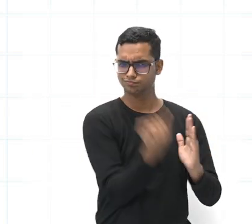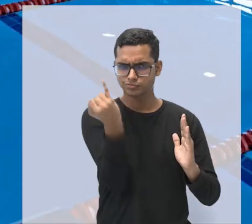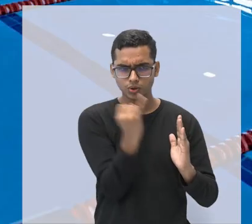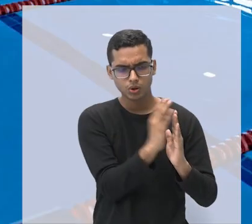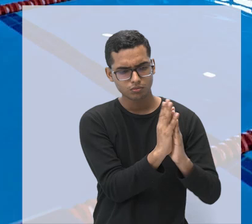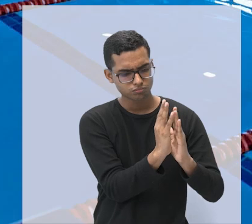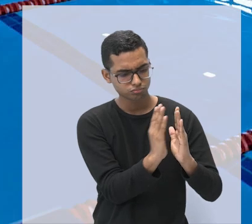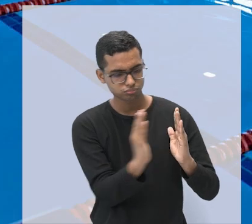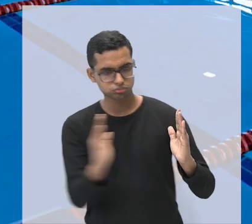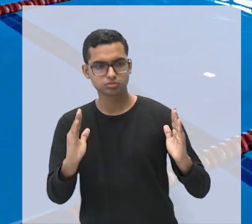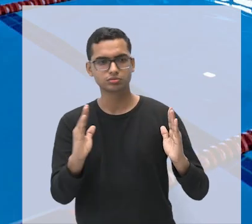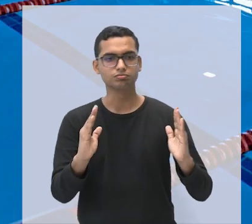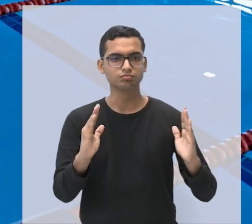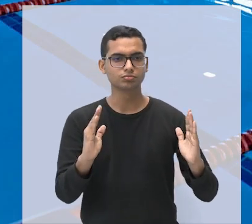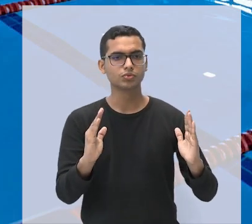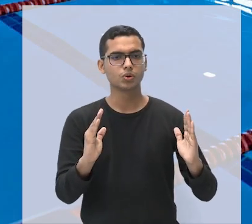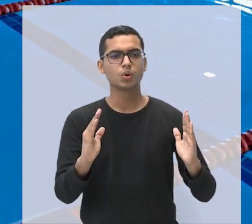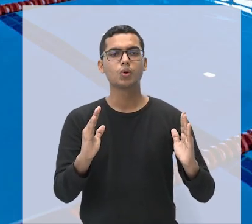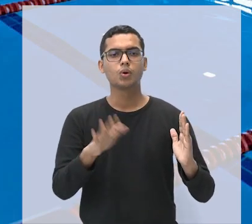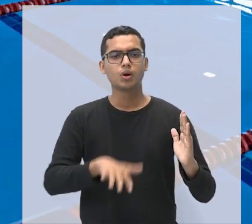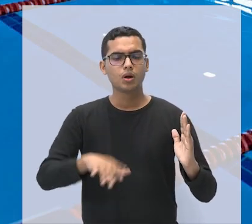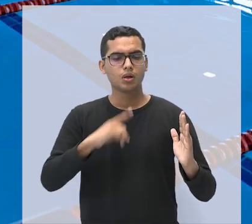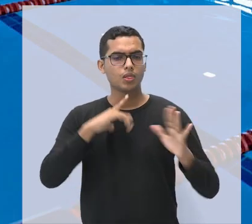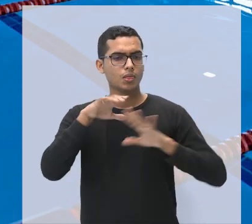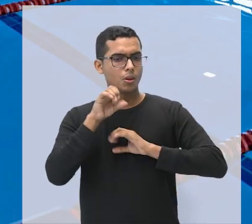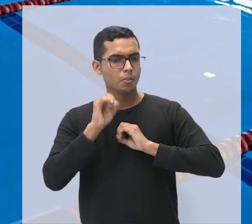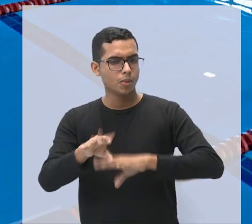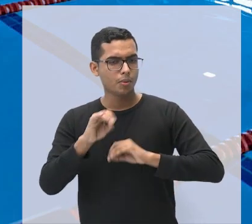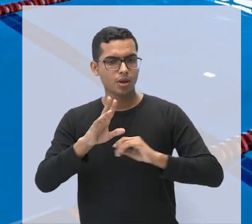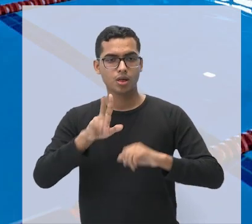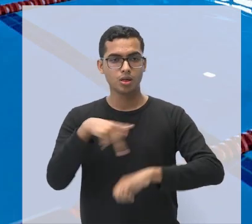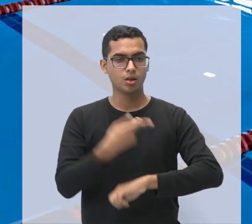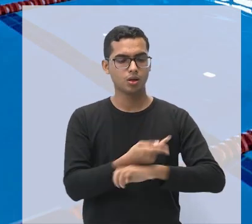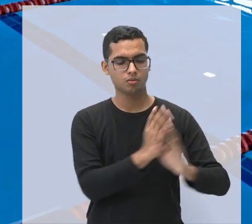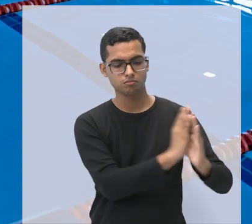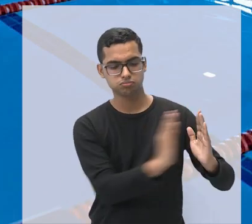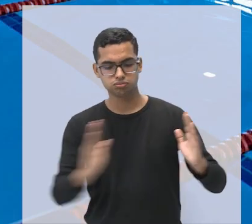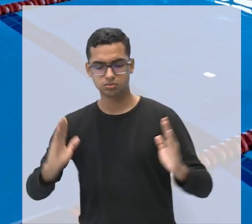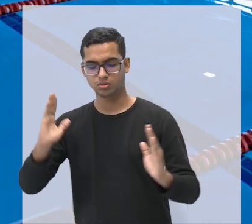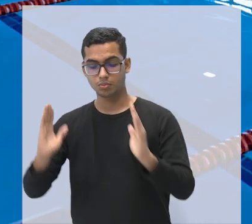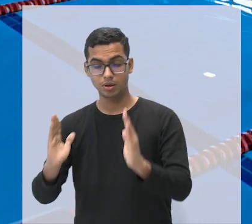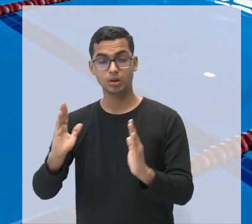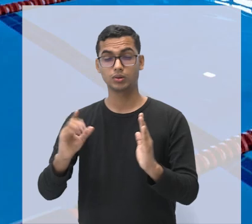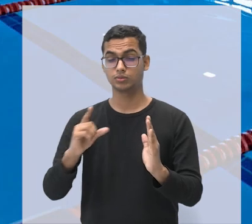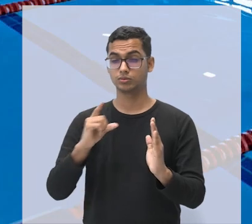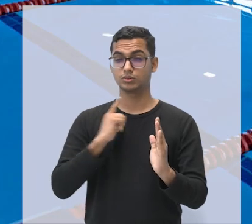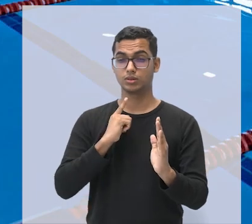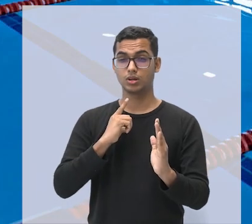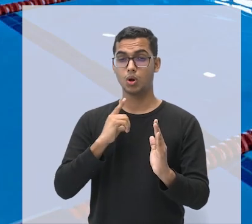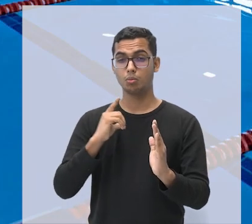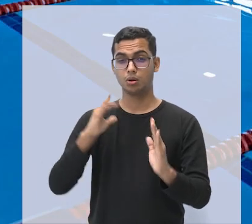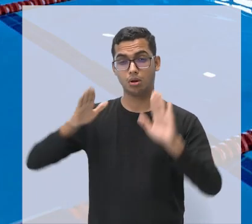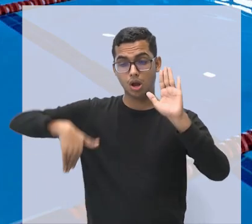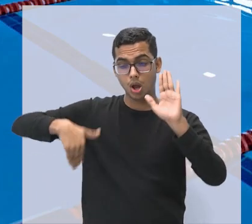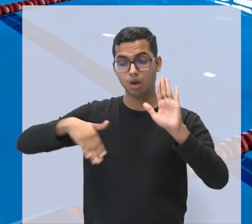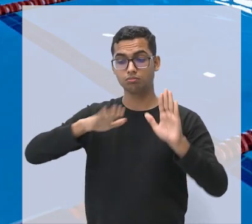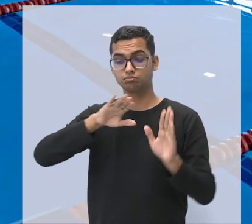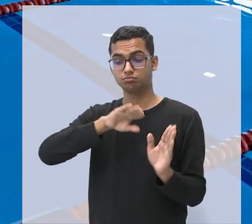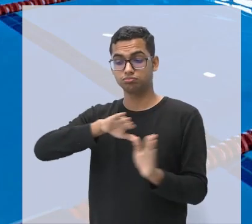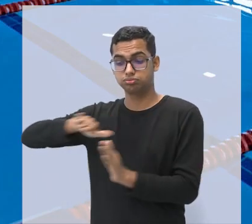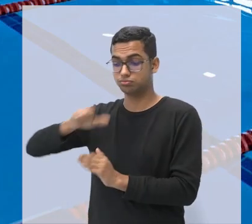importante, fazia parte ali da questão educativa, mas houve um momento que ela foi deixada de lado porque era vista como